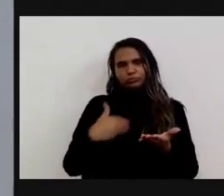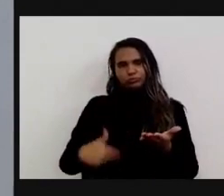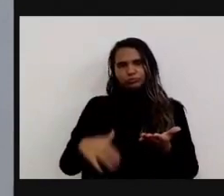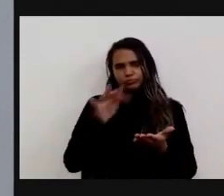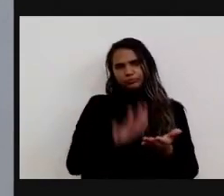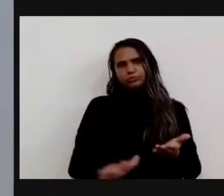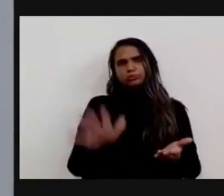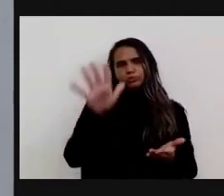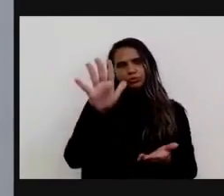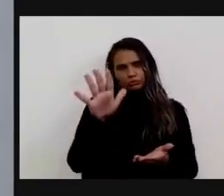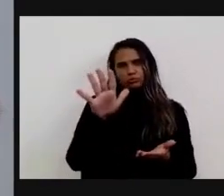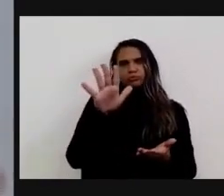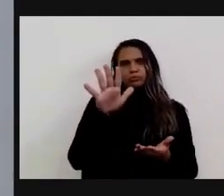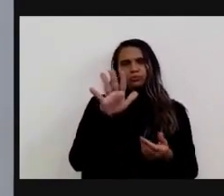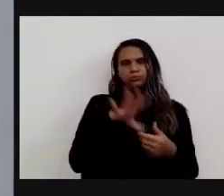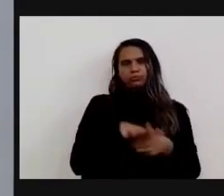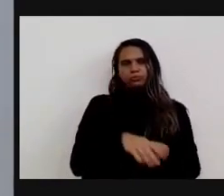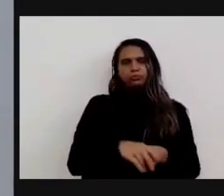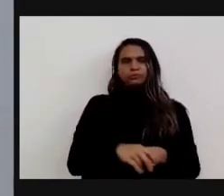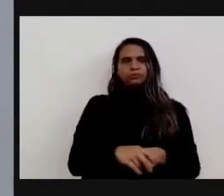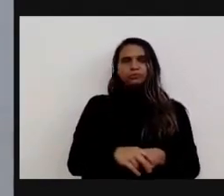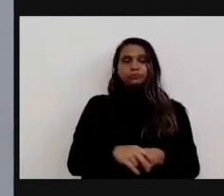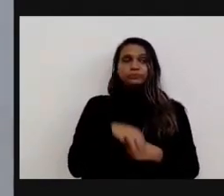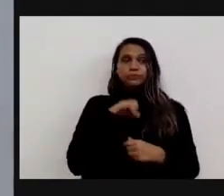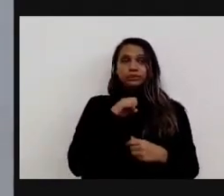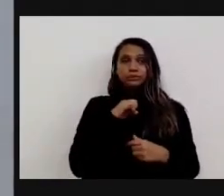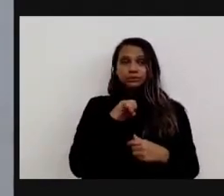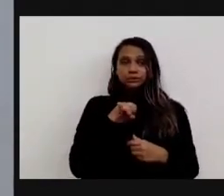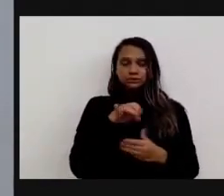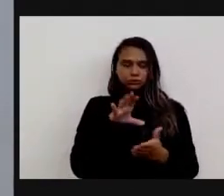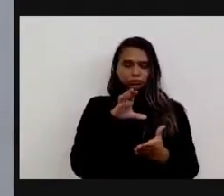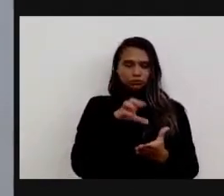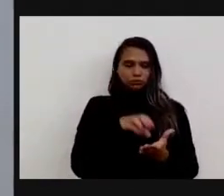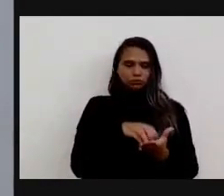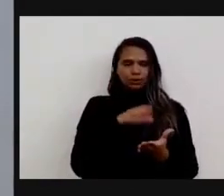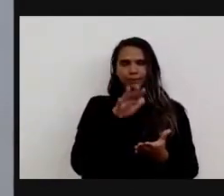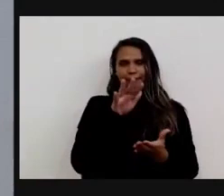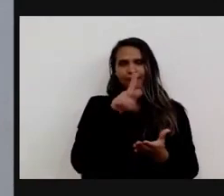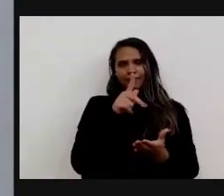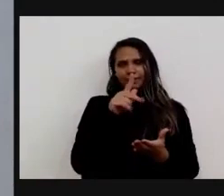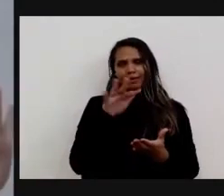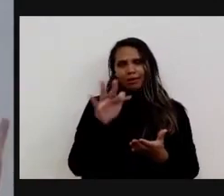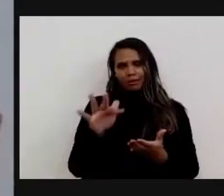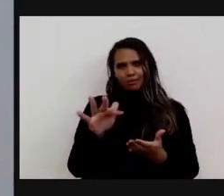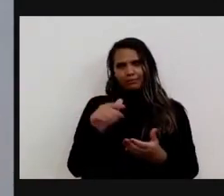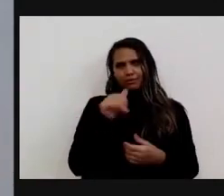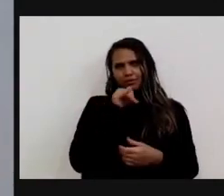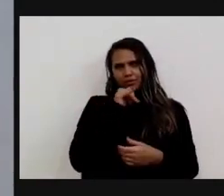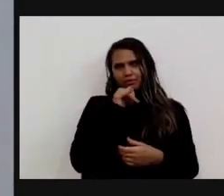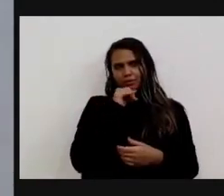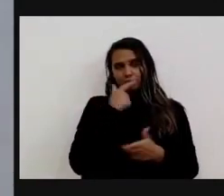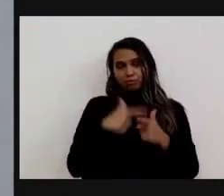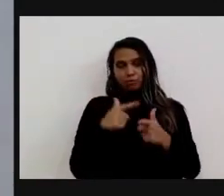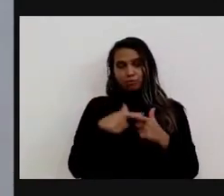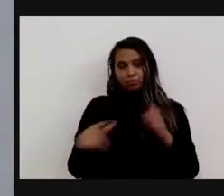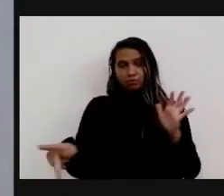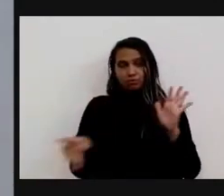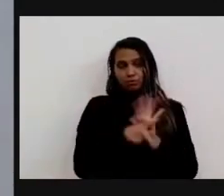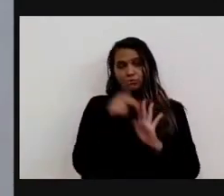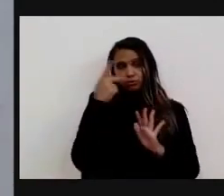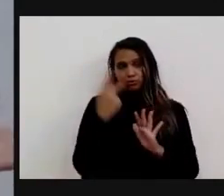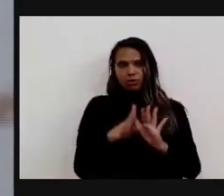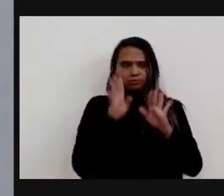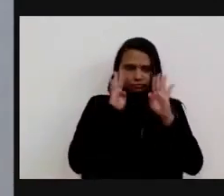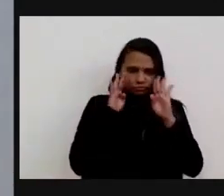a gente priorizava por exemplo se os órgãos a PF por exemplo tinha tido um problema bem específico lá a gente